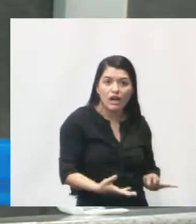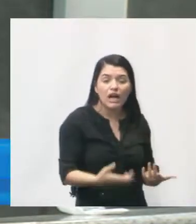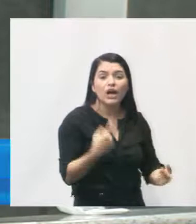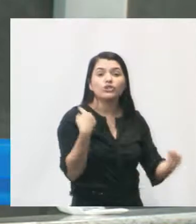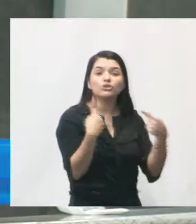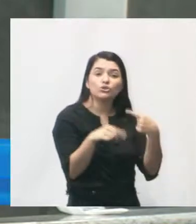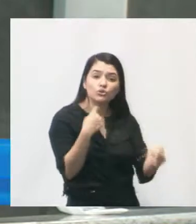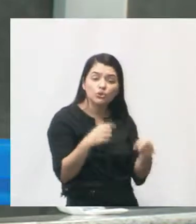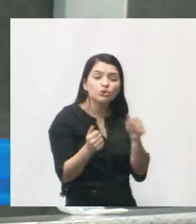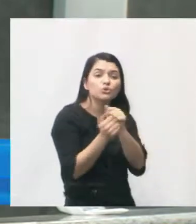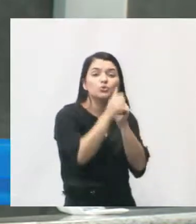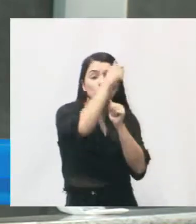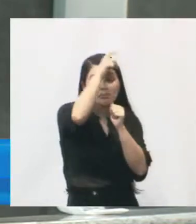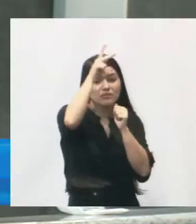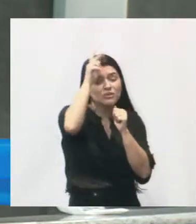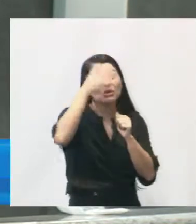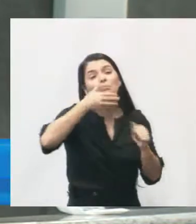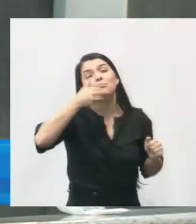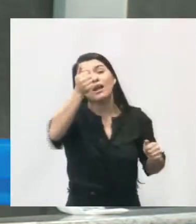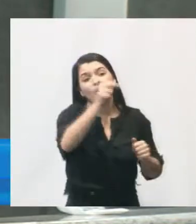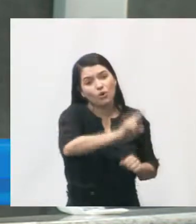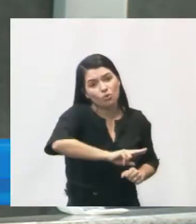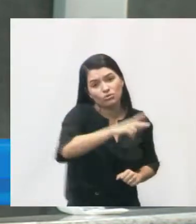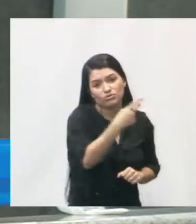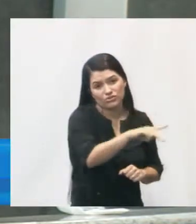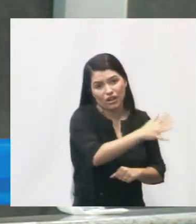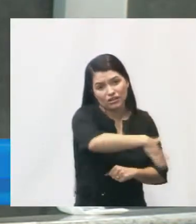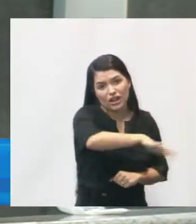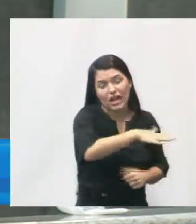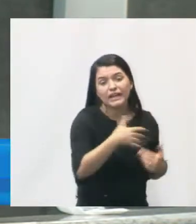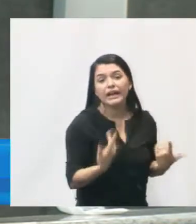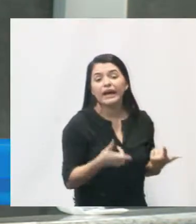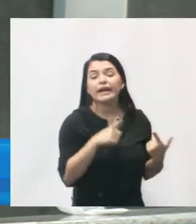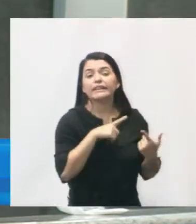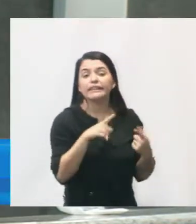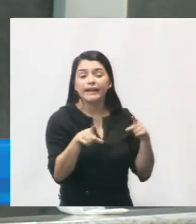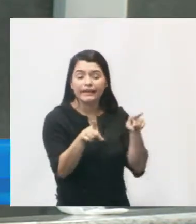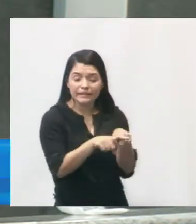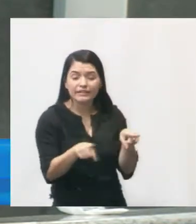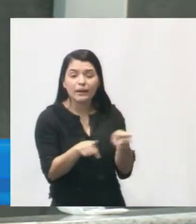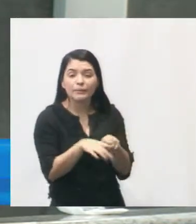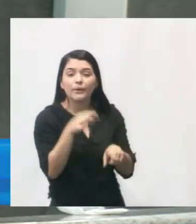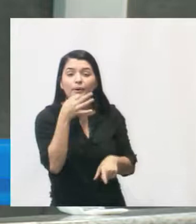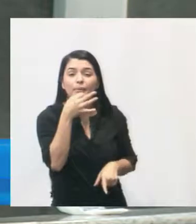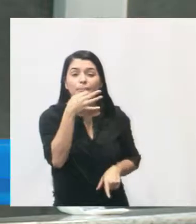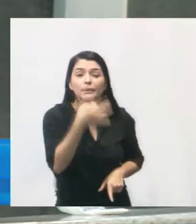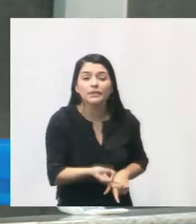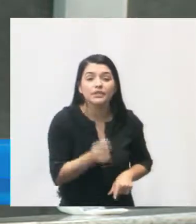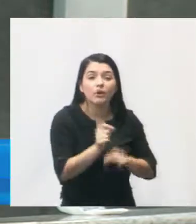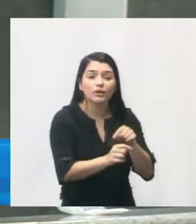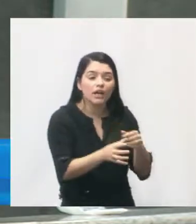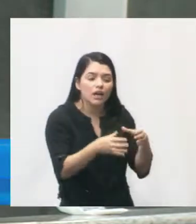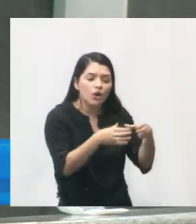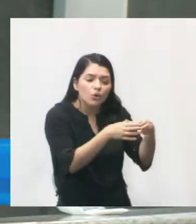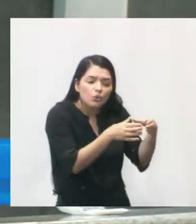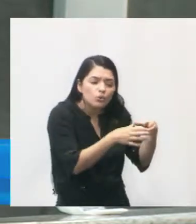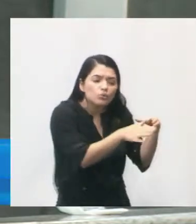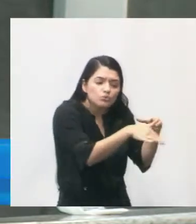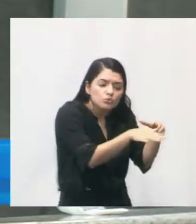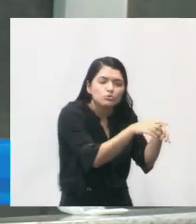melhor utilização para aquela área. E temos também a sugestão para esse cantinho aqui ao governo do